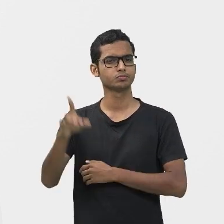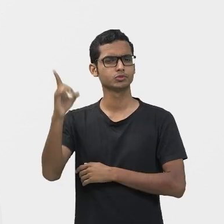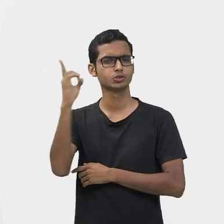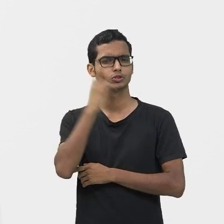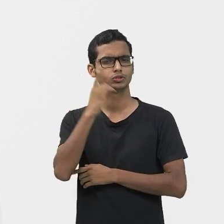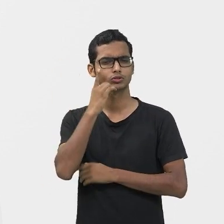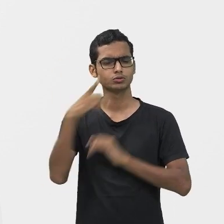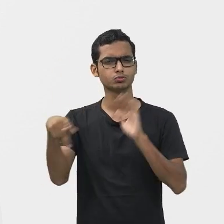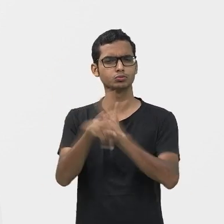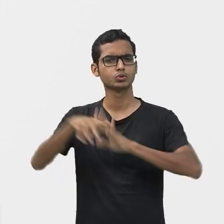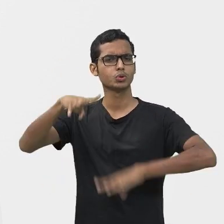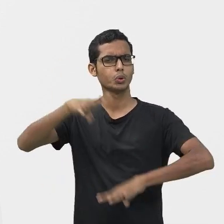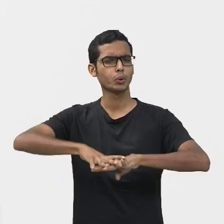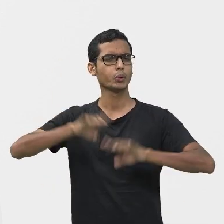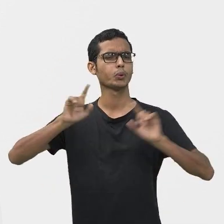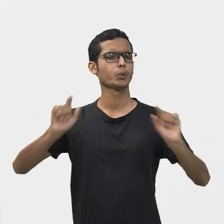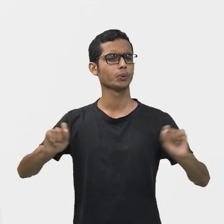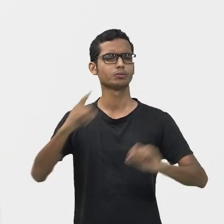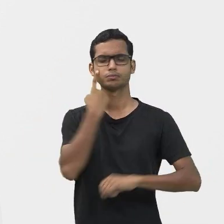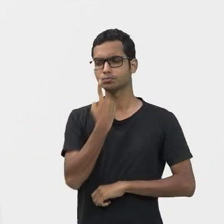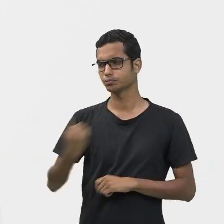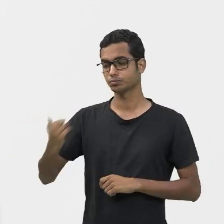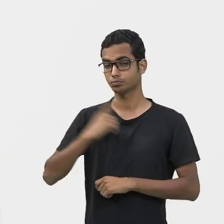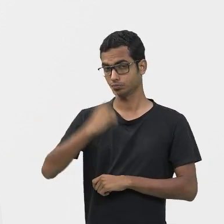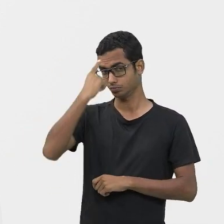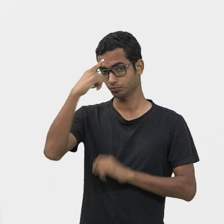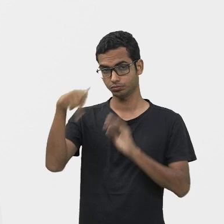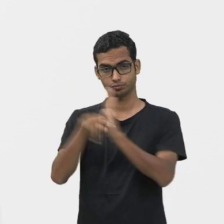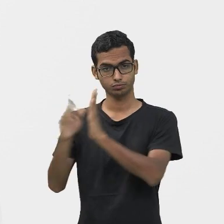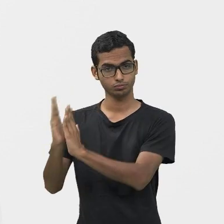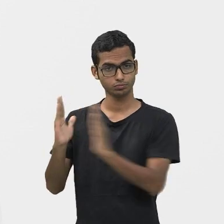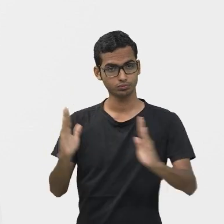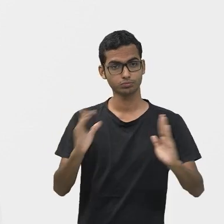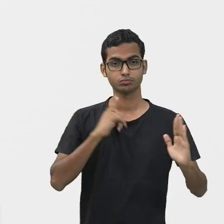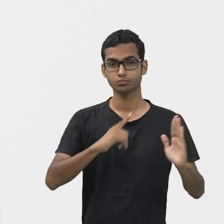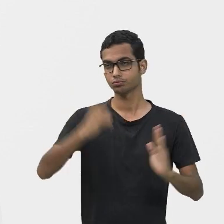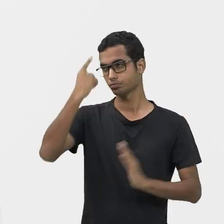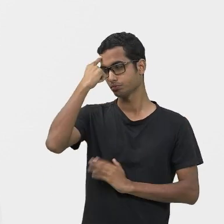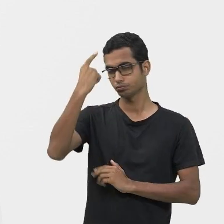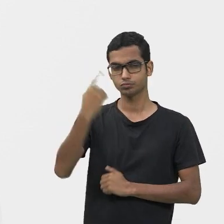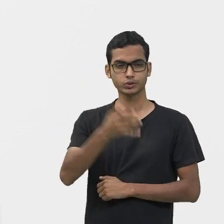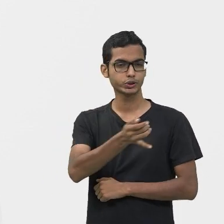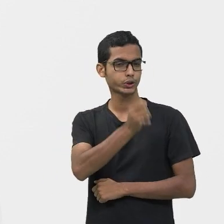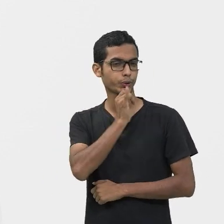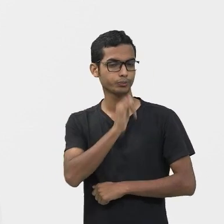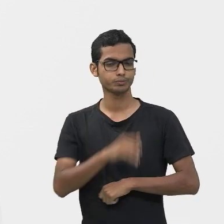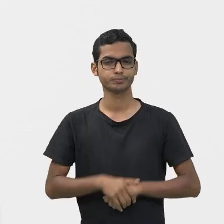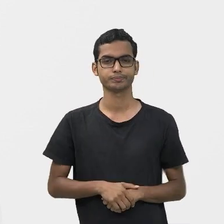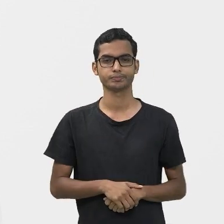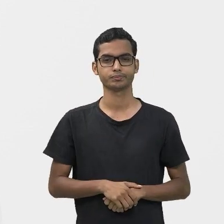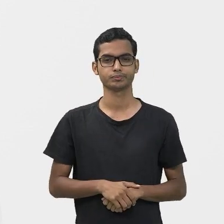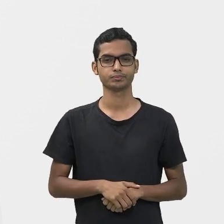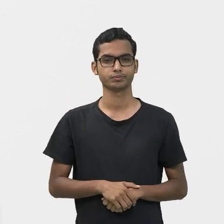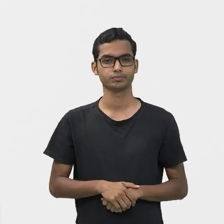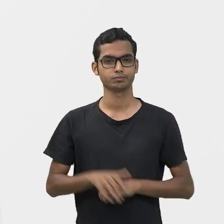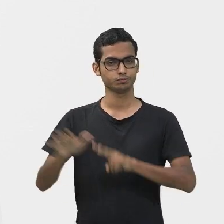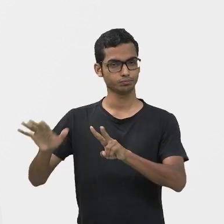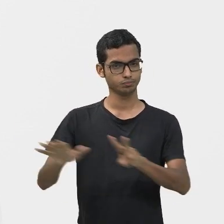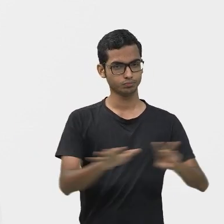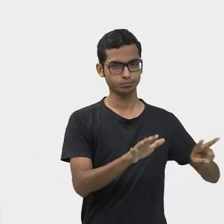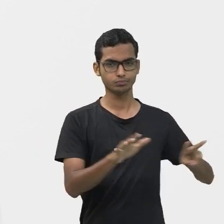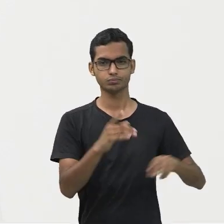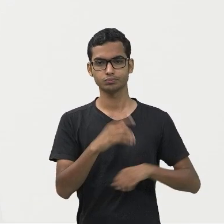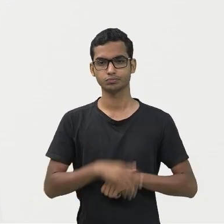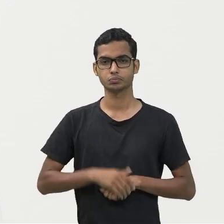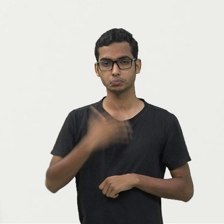matemática, podemos perceber a ideia de sequência. E aí nós vamos ver alguns exemplos, né? Como primeiro aí, nosso